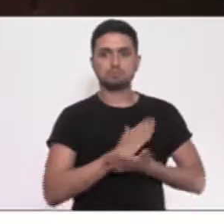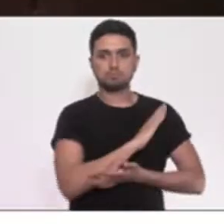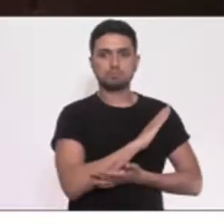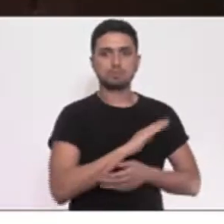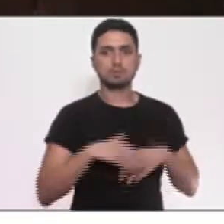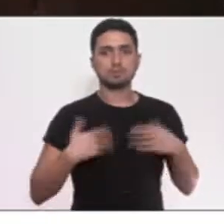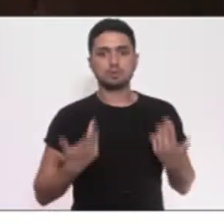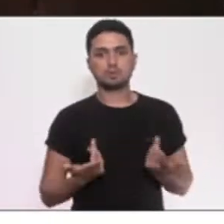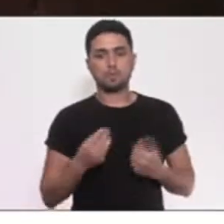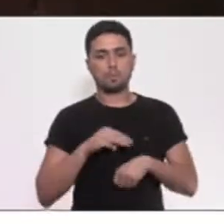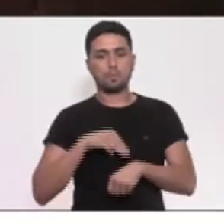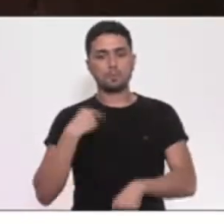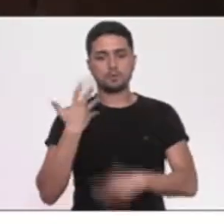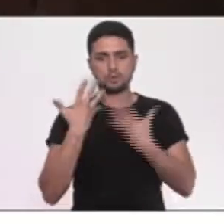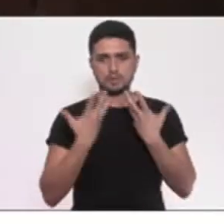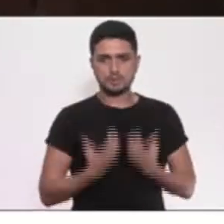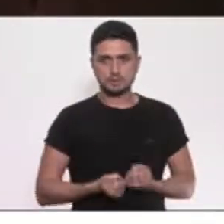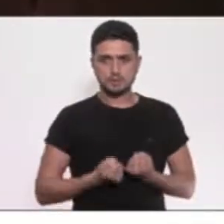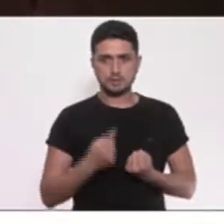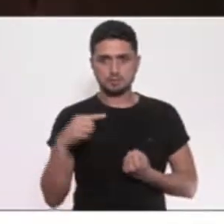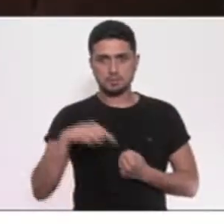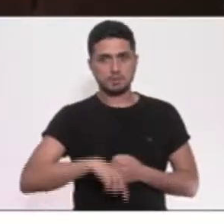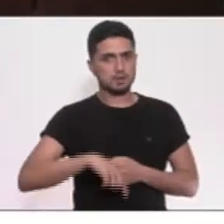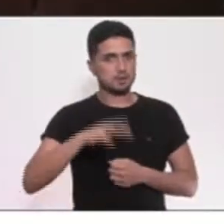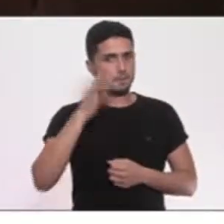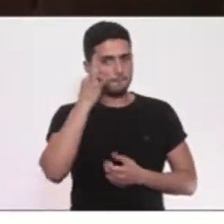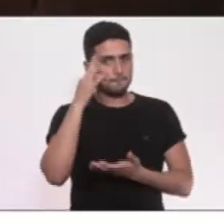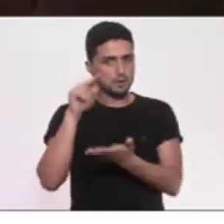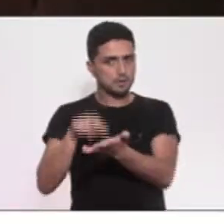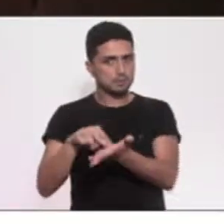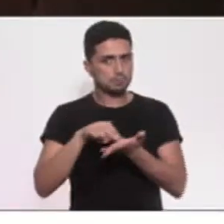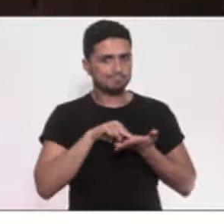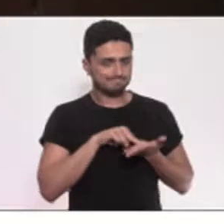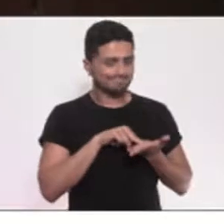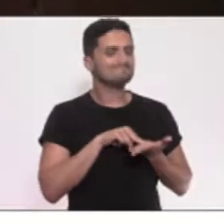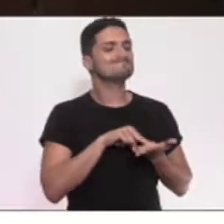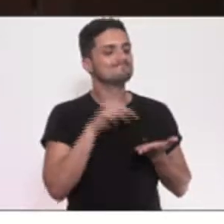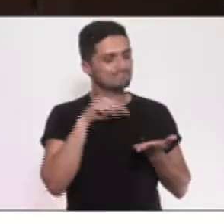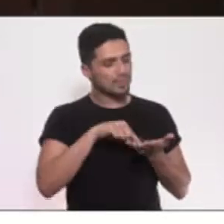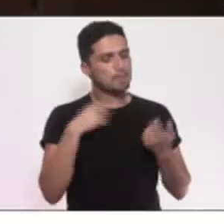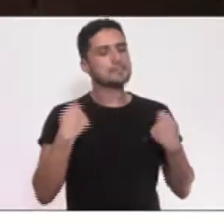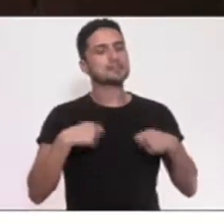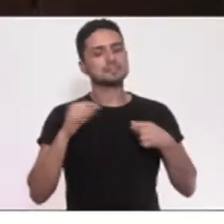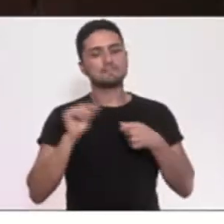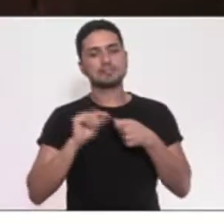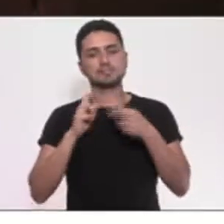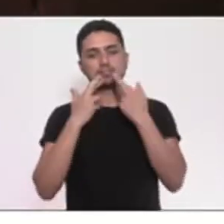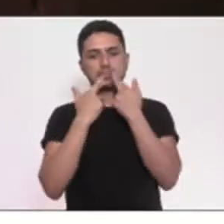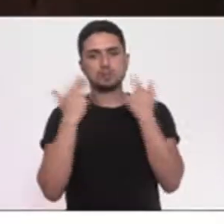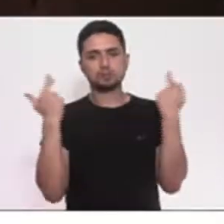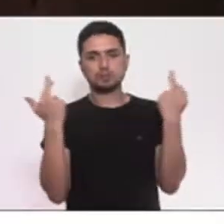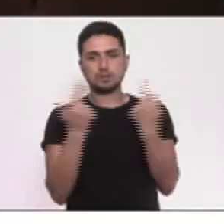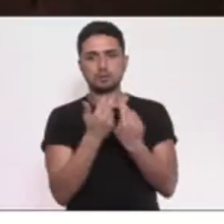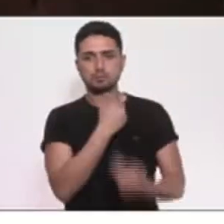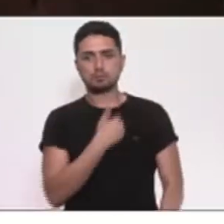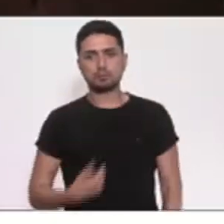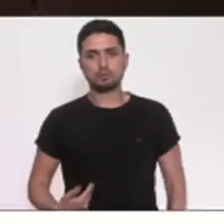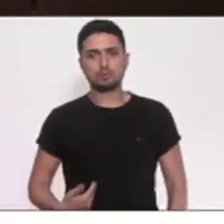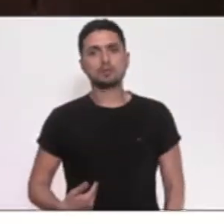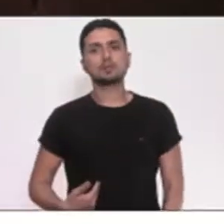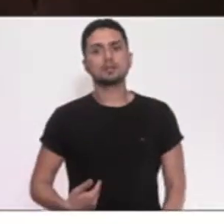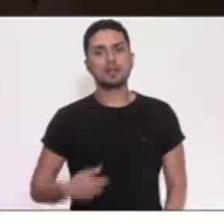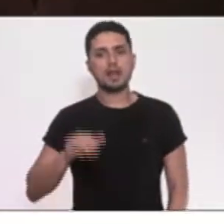de Orçamento recebe este parecer, tem que realizar uma sessão, que foi o que aconteceu hoje,